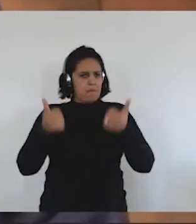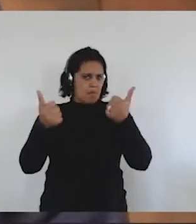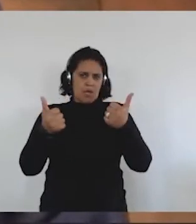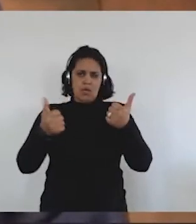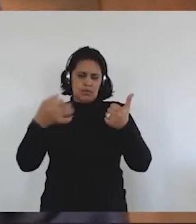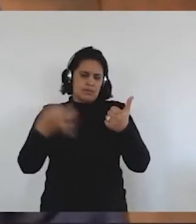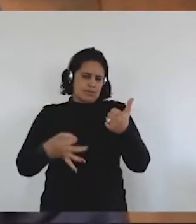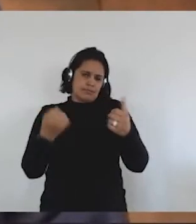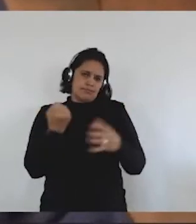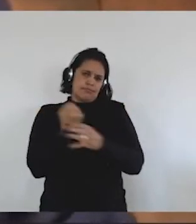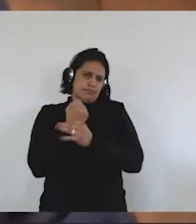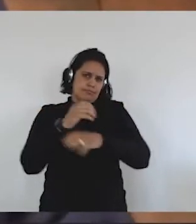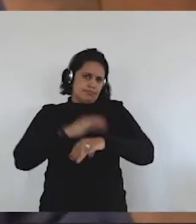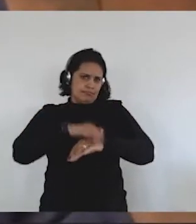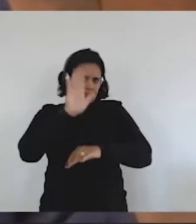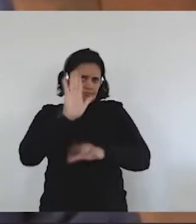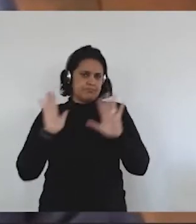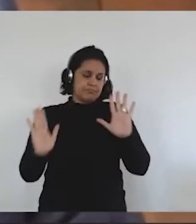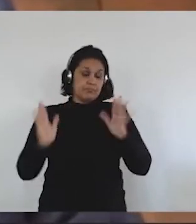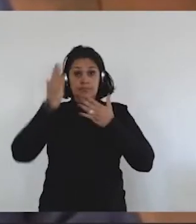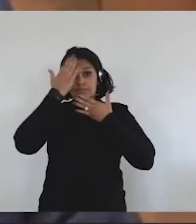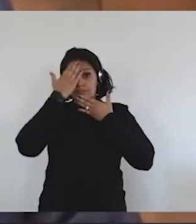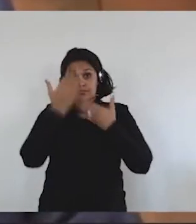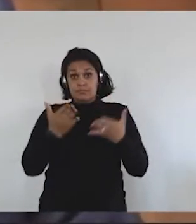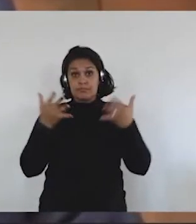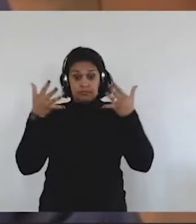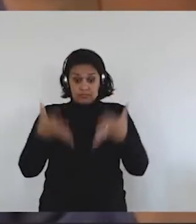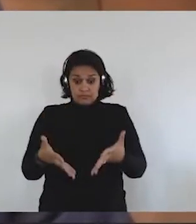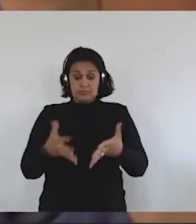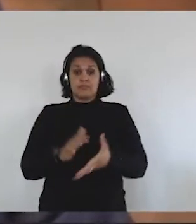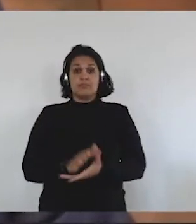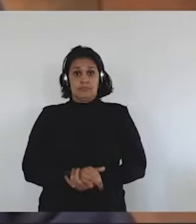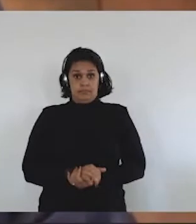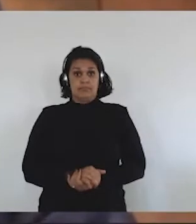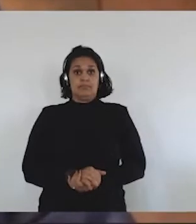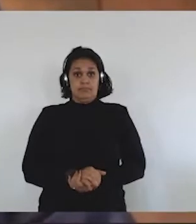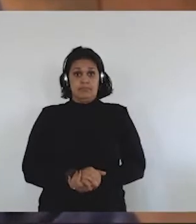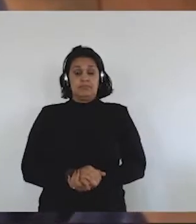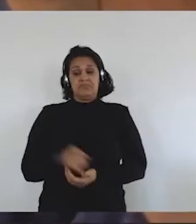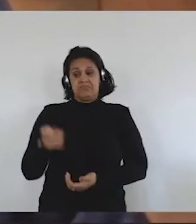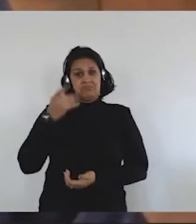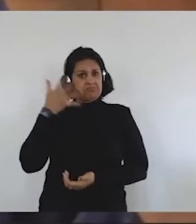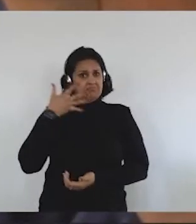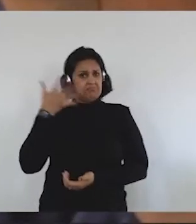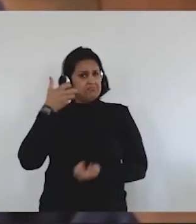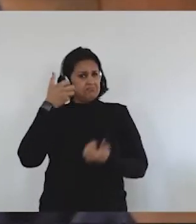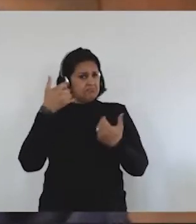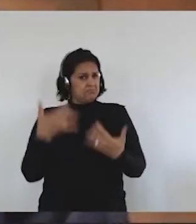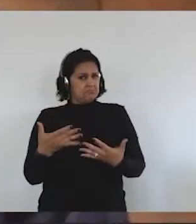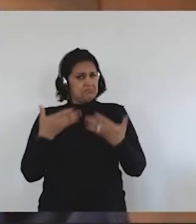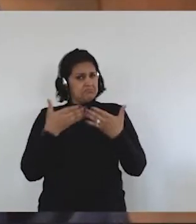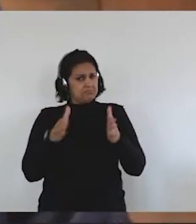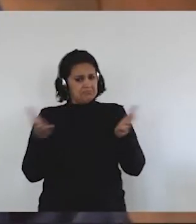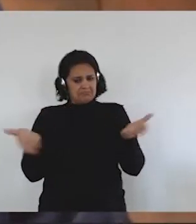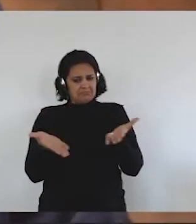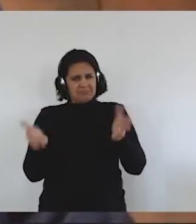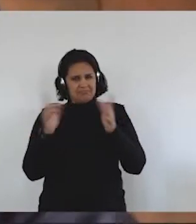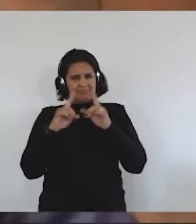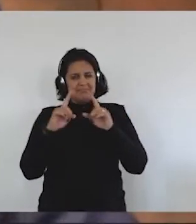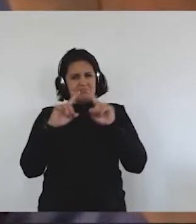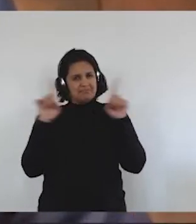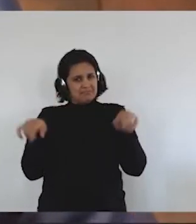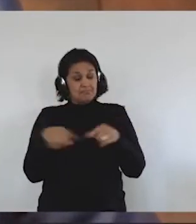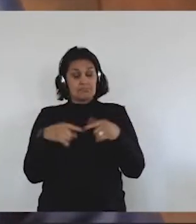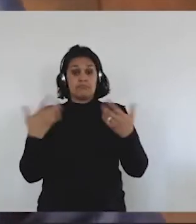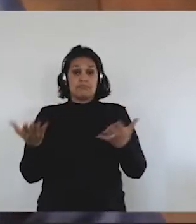muito mais segurança. Agradeço a sua participação, a sua valorosa palestra que abre este painel, e